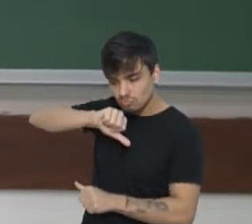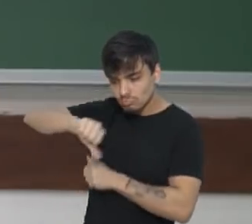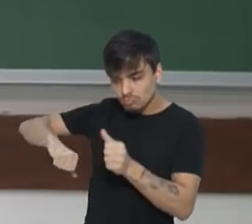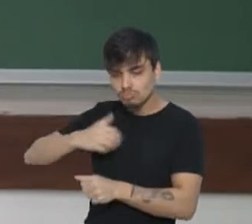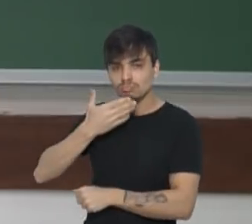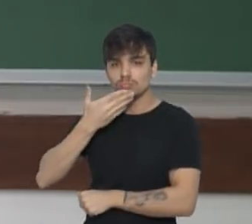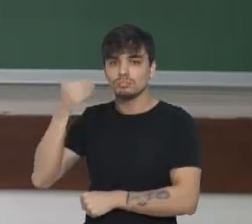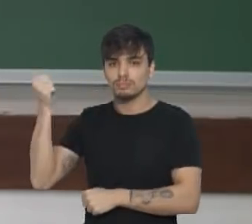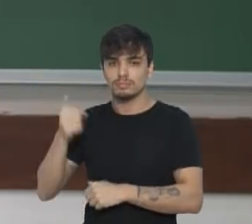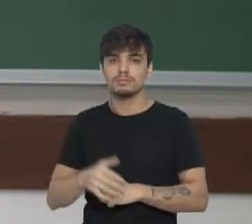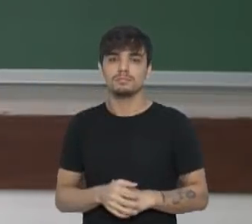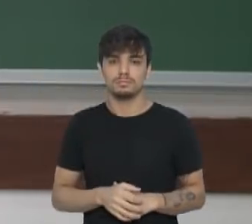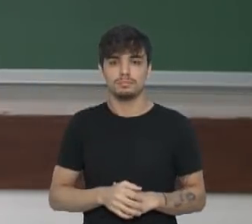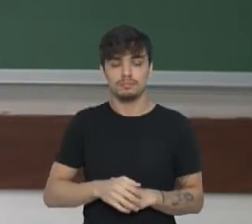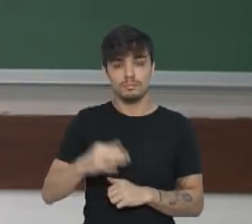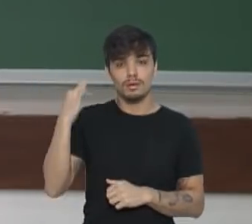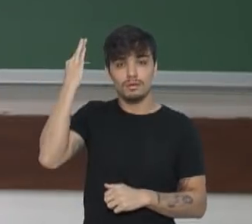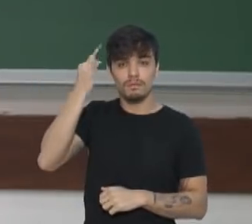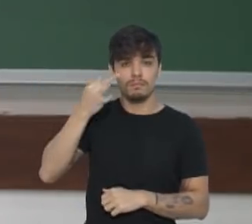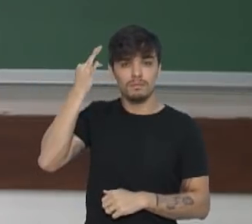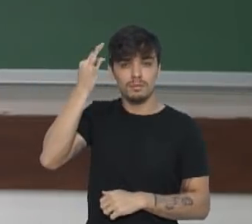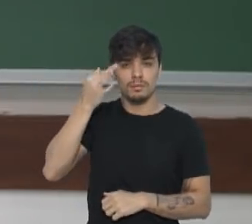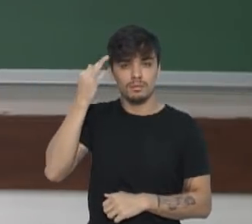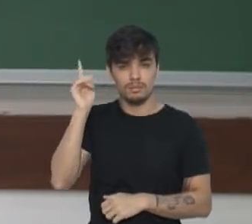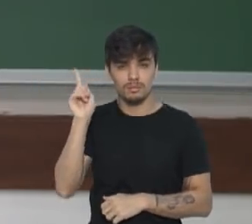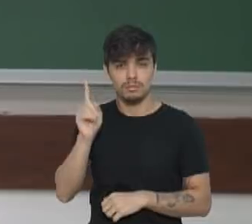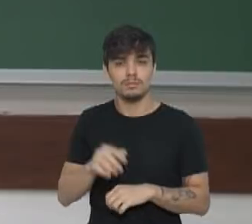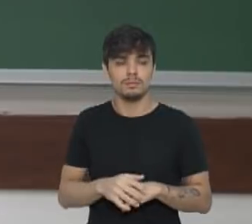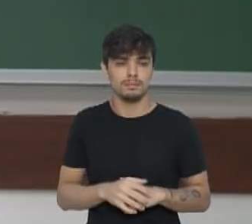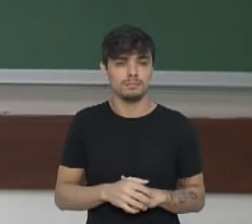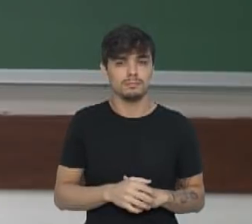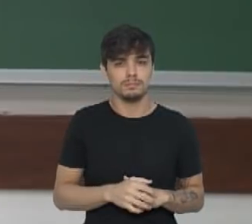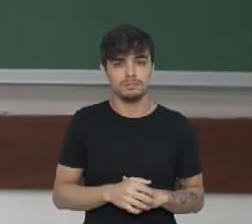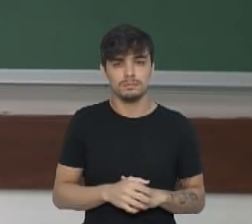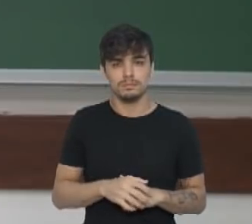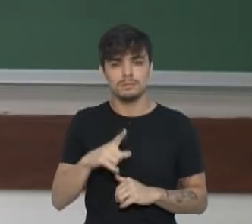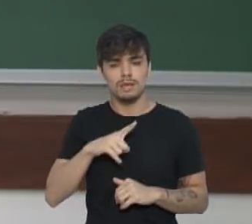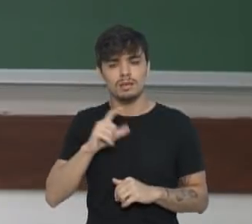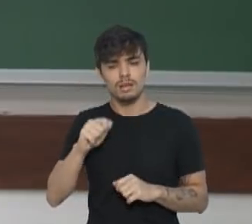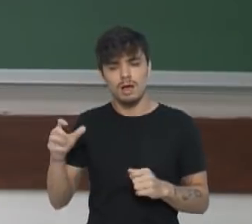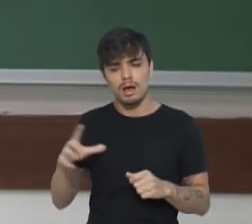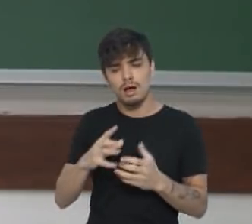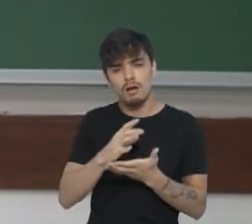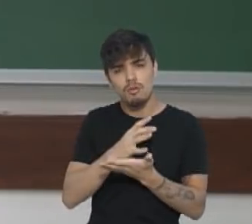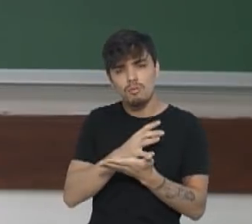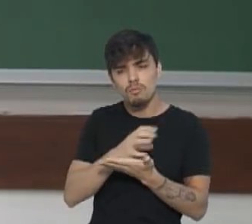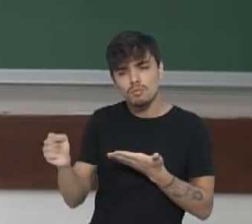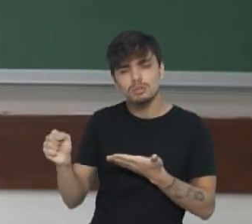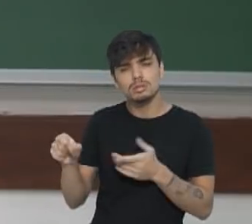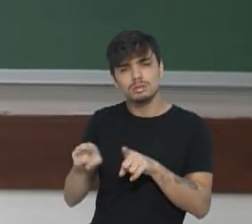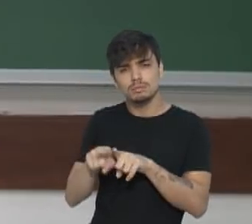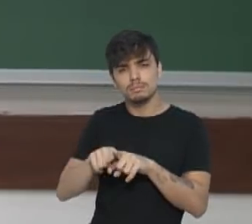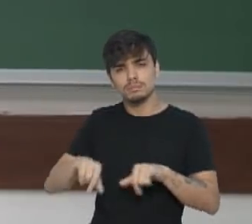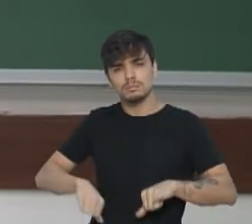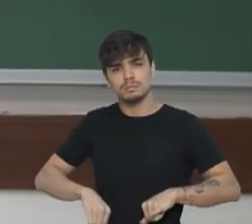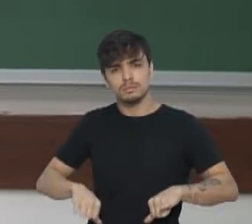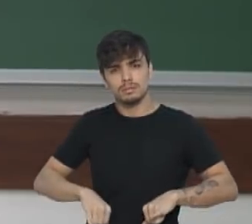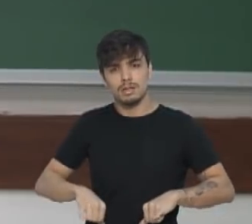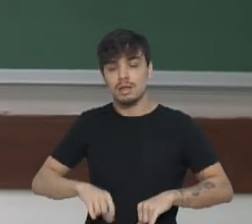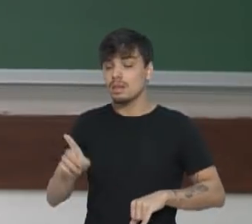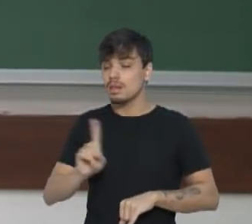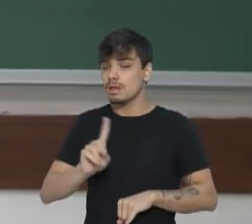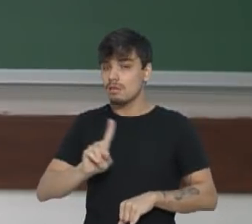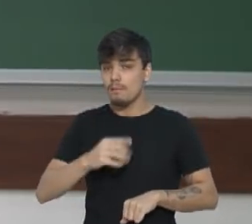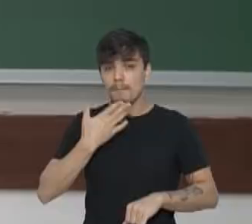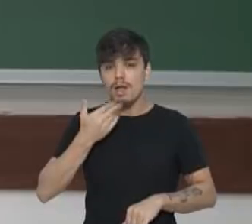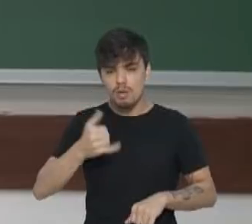do Schopenhauer, a gente tem justamente a noção de que você tem que fugir desse sofrimento. A gente vai dizer que não, a gente tem que sofrer porque isso melhora, inclusive, o caráter da